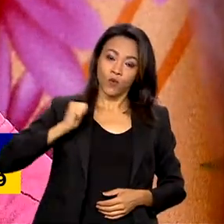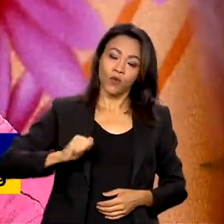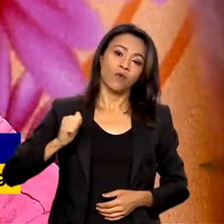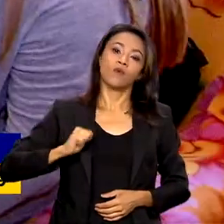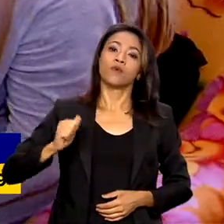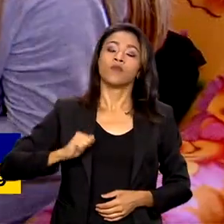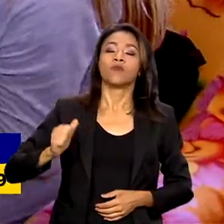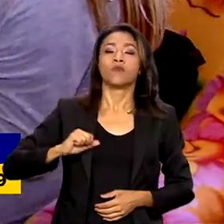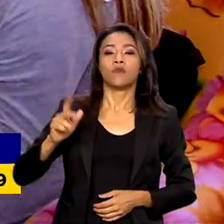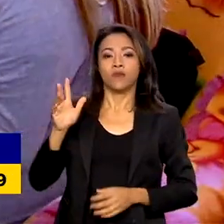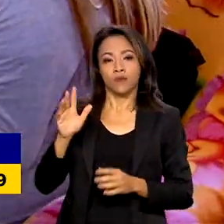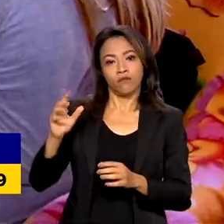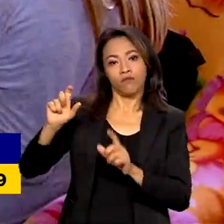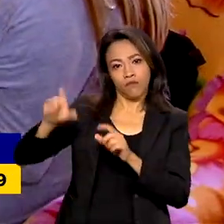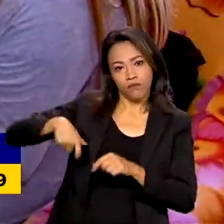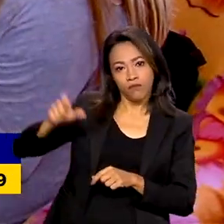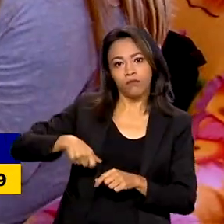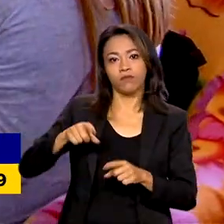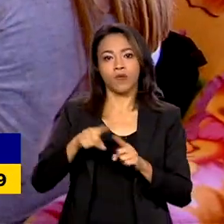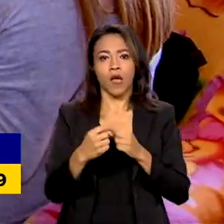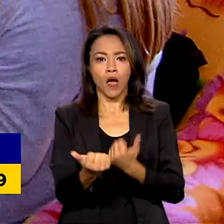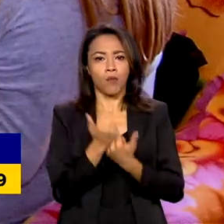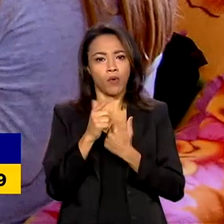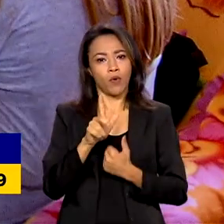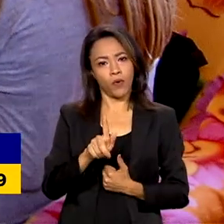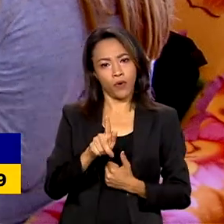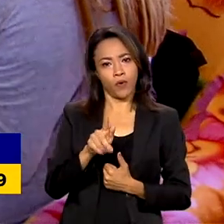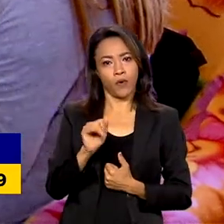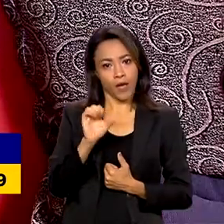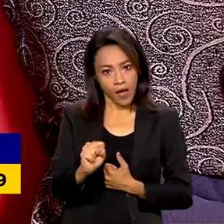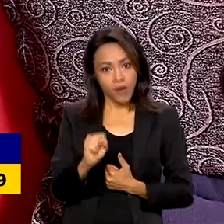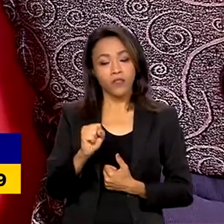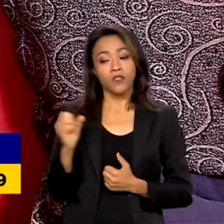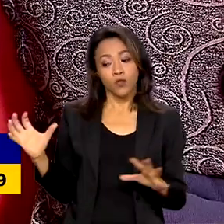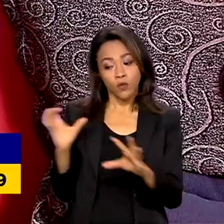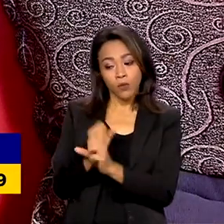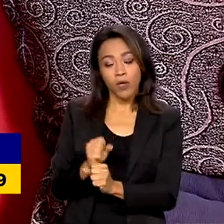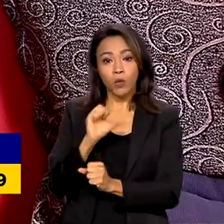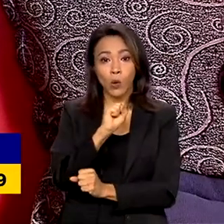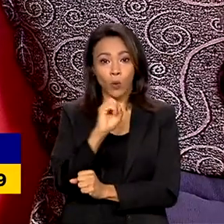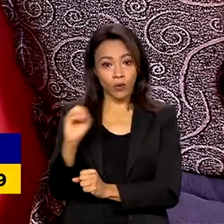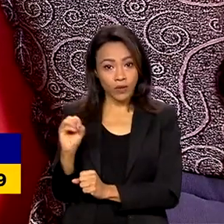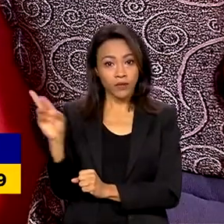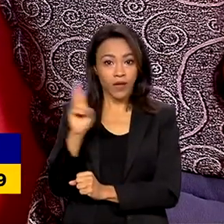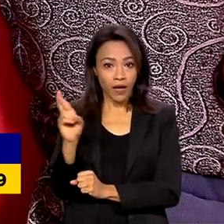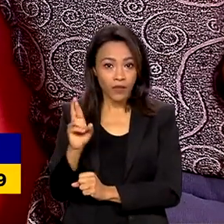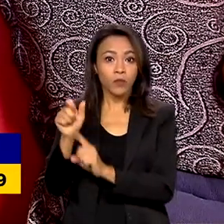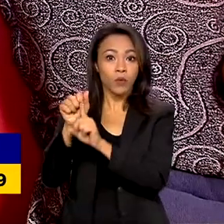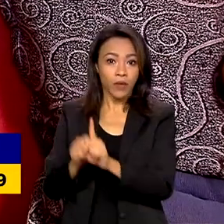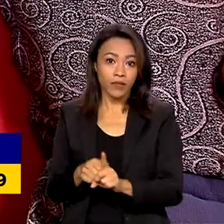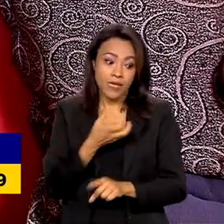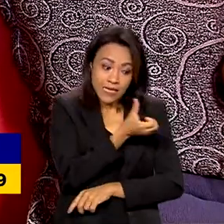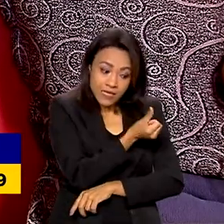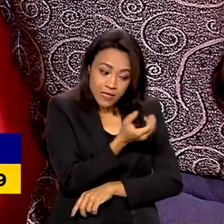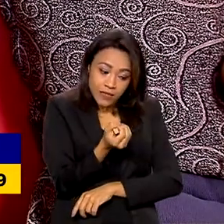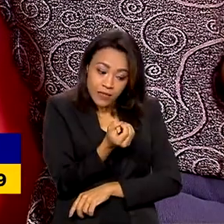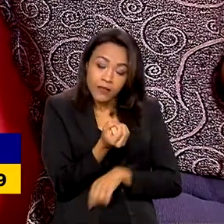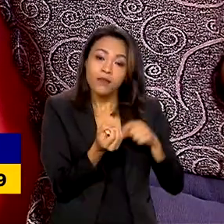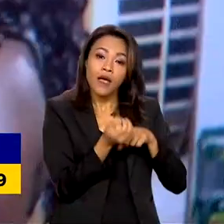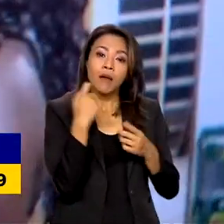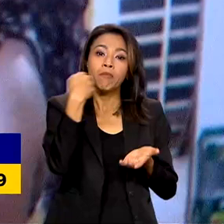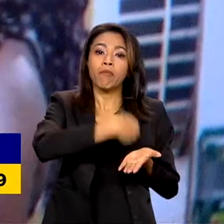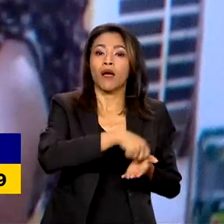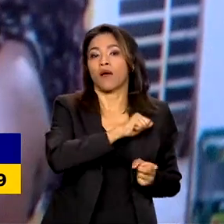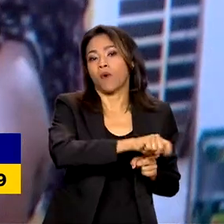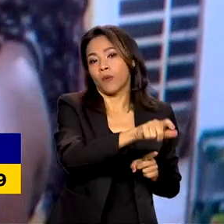Bolsa Família e o Auxílio Gás, R$ 800 por mês. R$ 600 são para pagar o aluguel. O